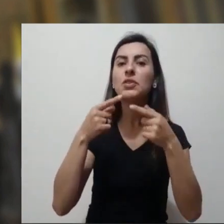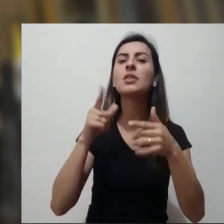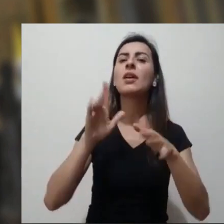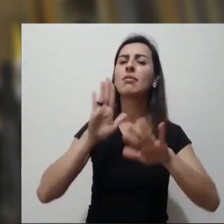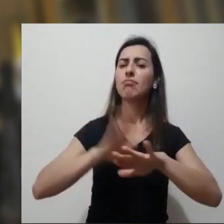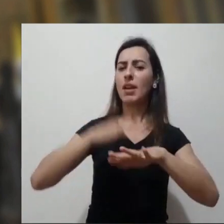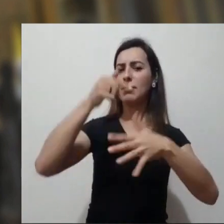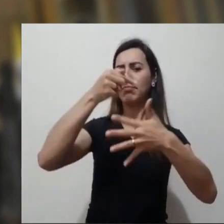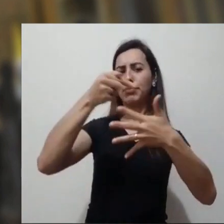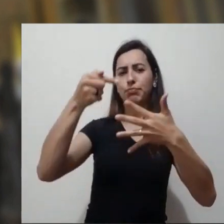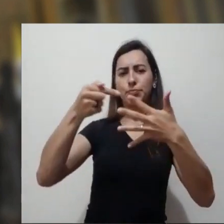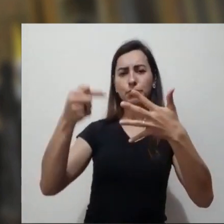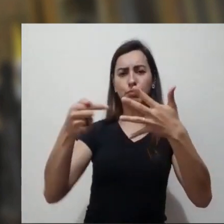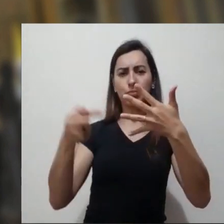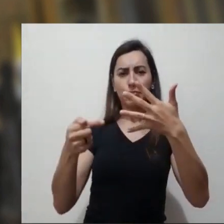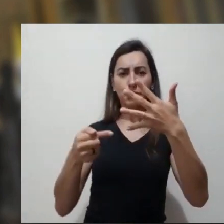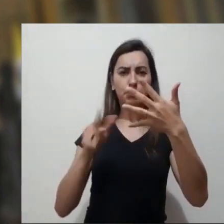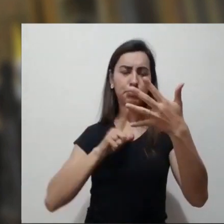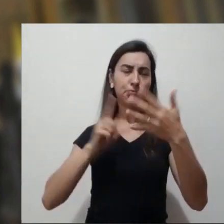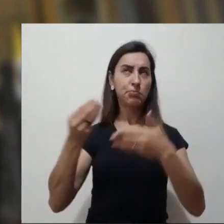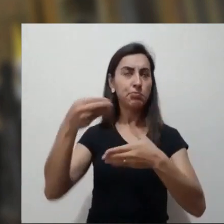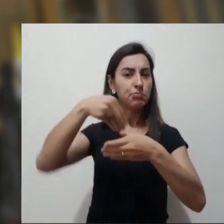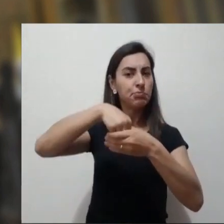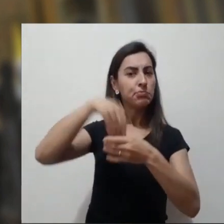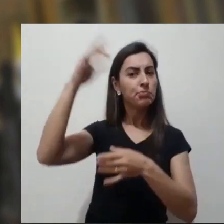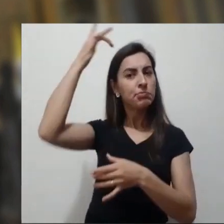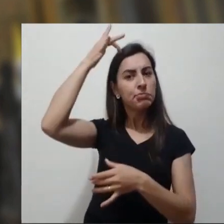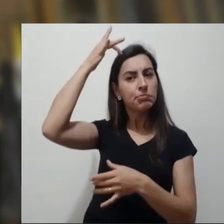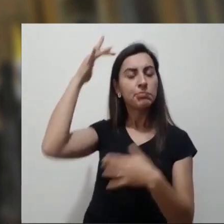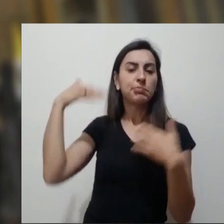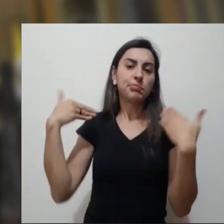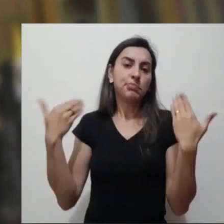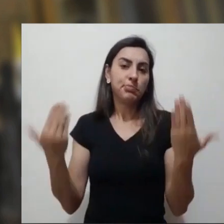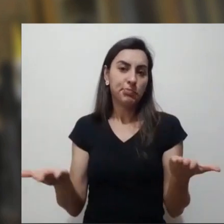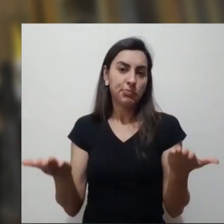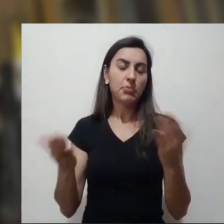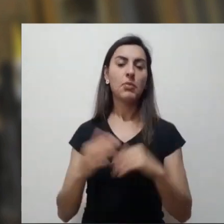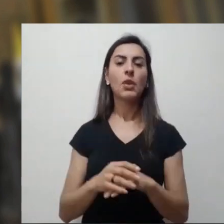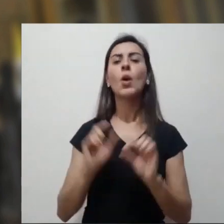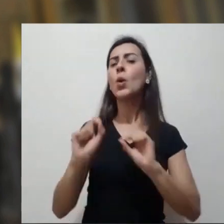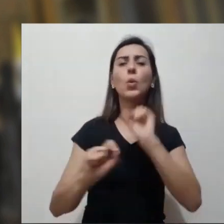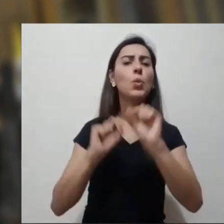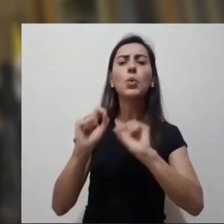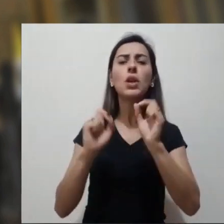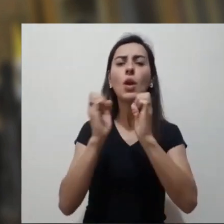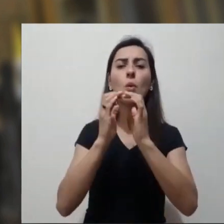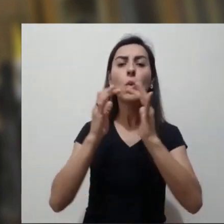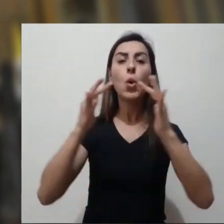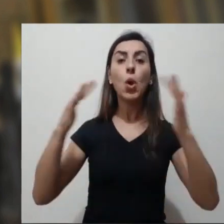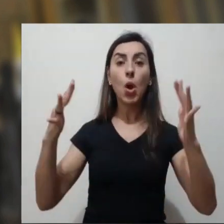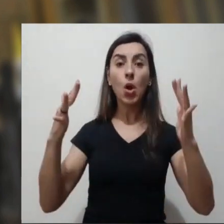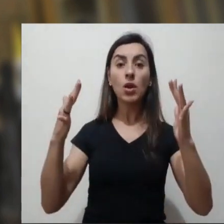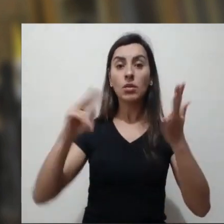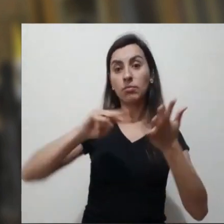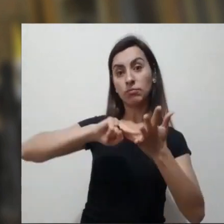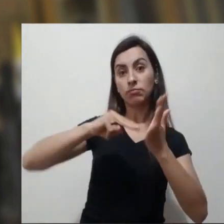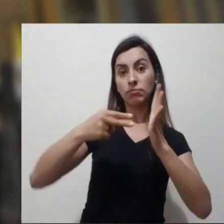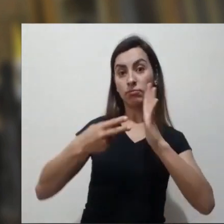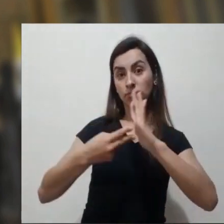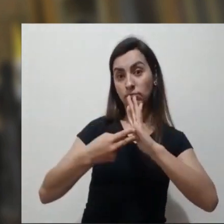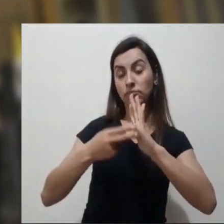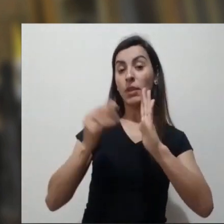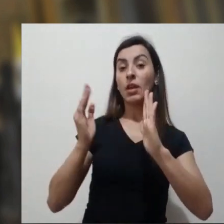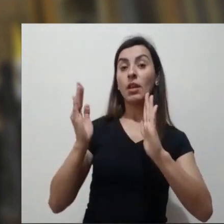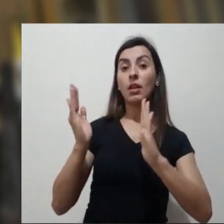outras tantas que provavelmente devem surgir. O que é o glória, também chamado de hino